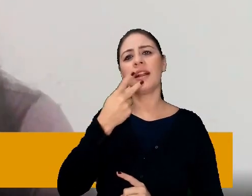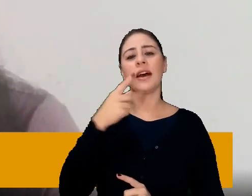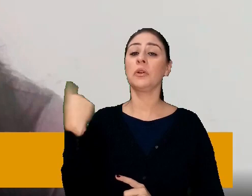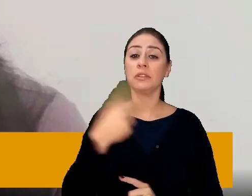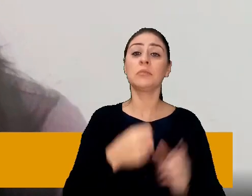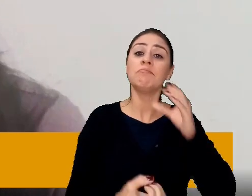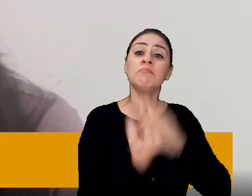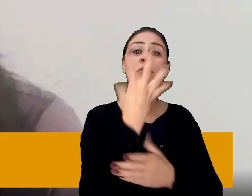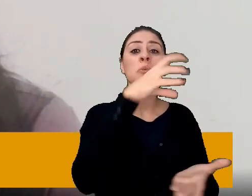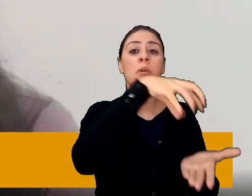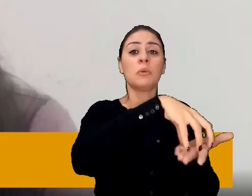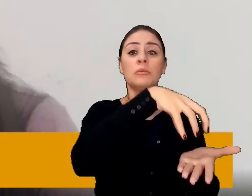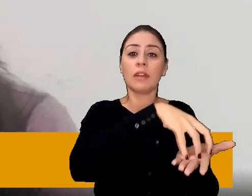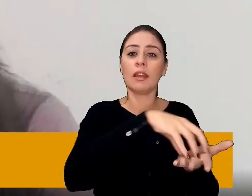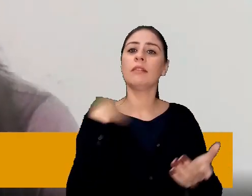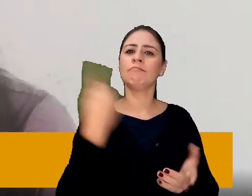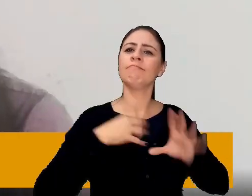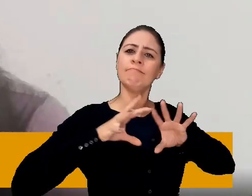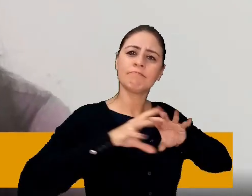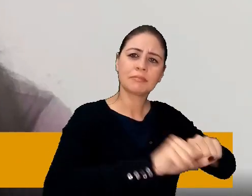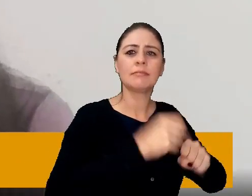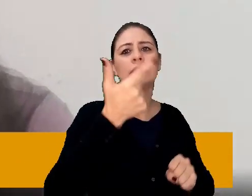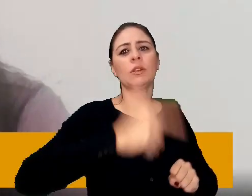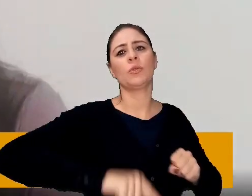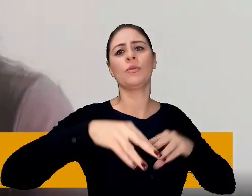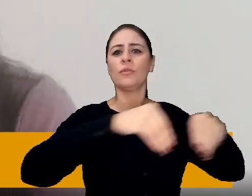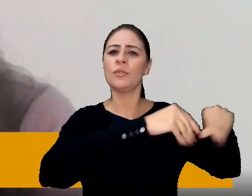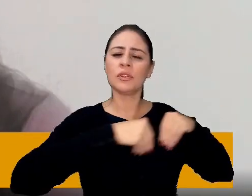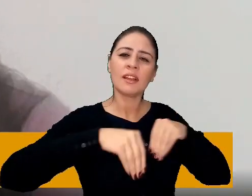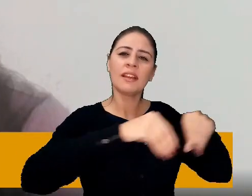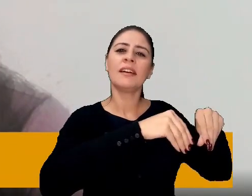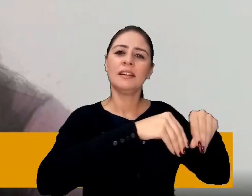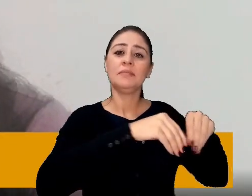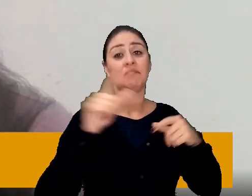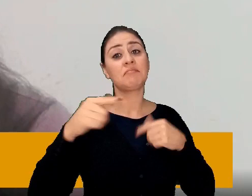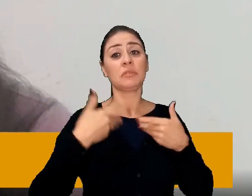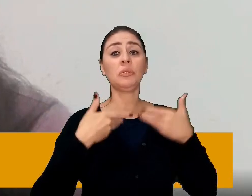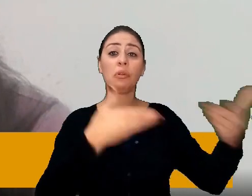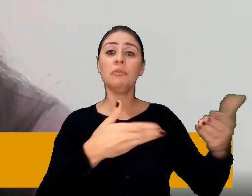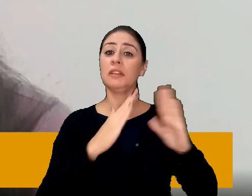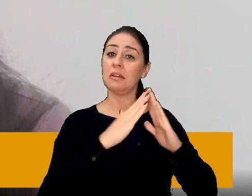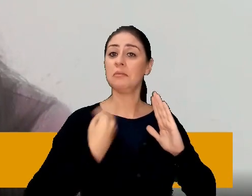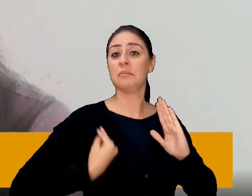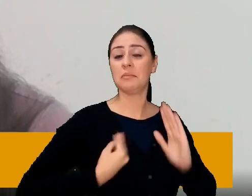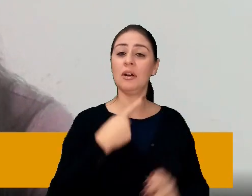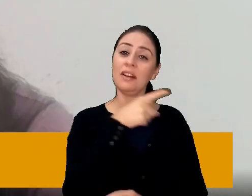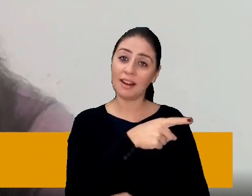porque eu nem sabia que eu ia fazer o caminho da volta ainda, né? Aí eles me convidaram para morar lá,